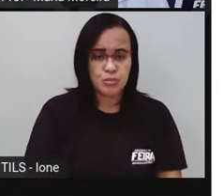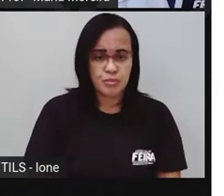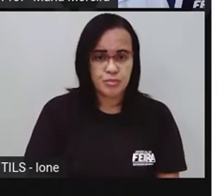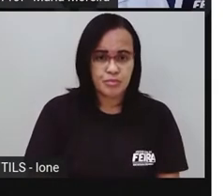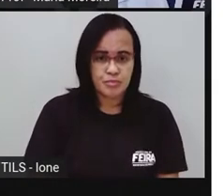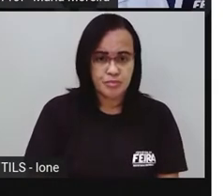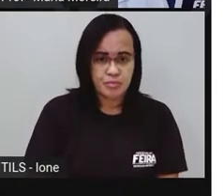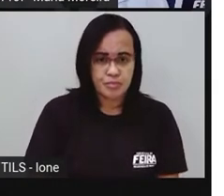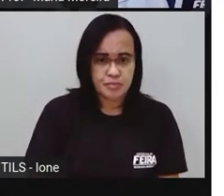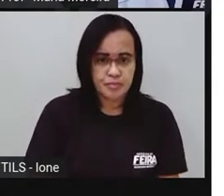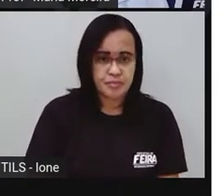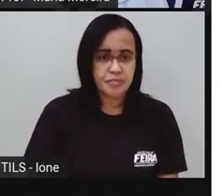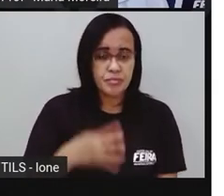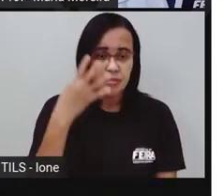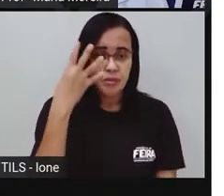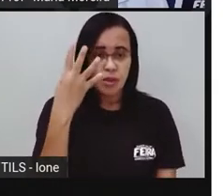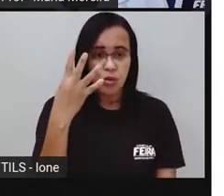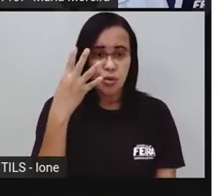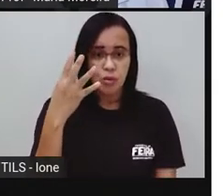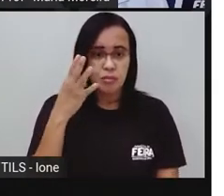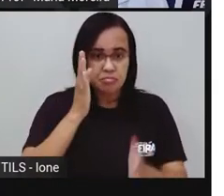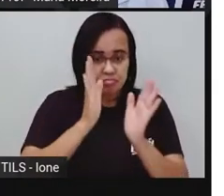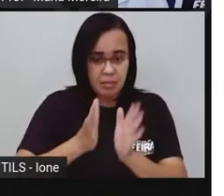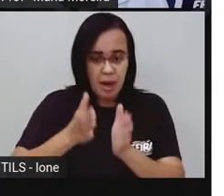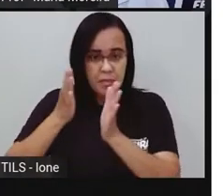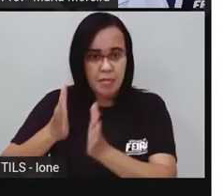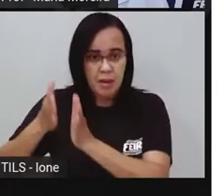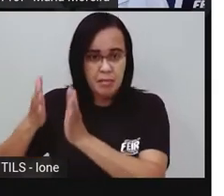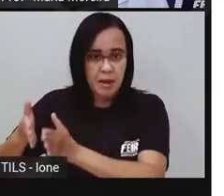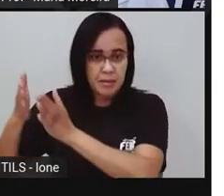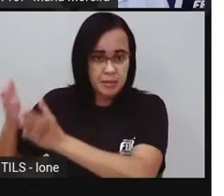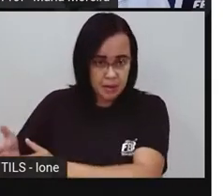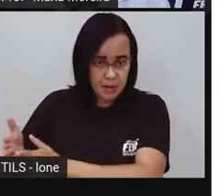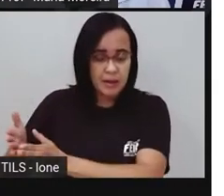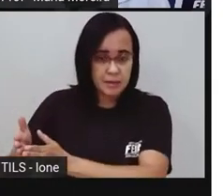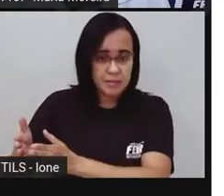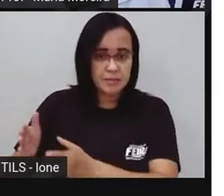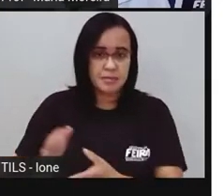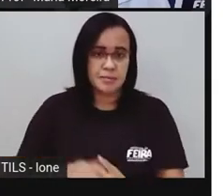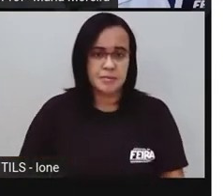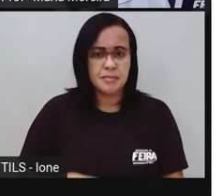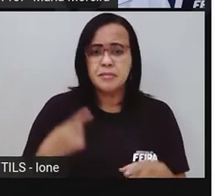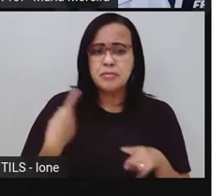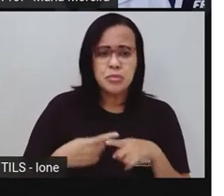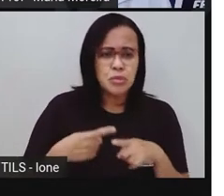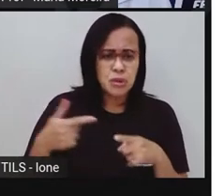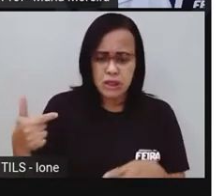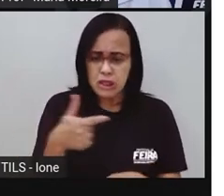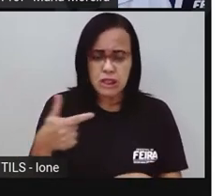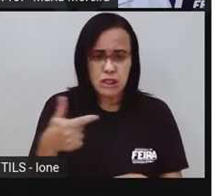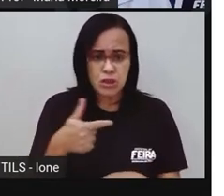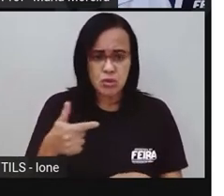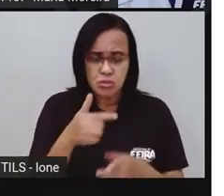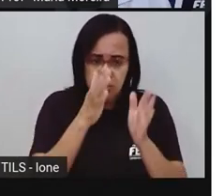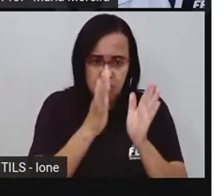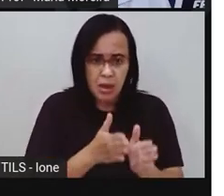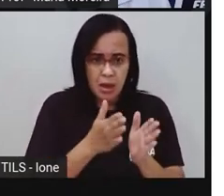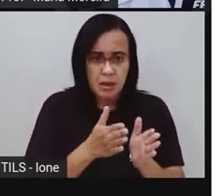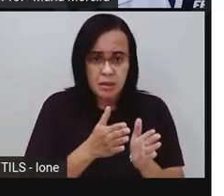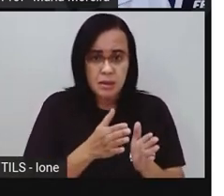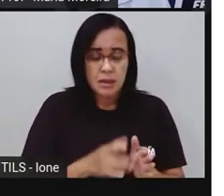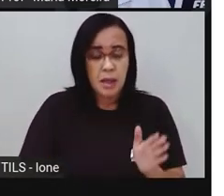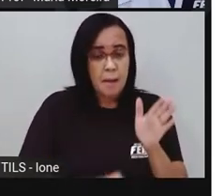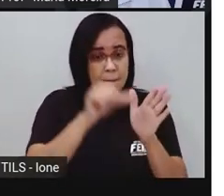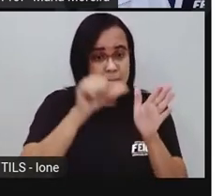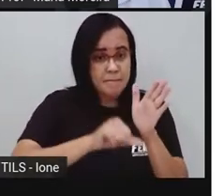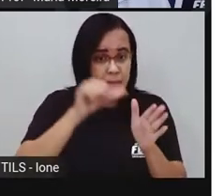o quarta ordem né que está na segunda classe porque segunda classe A primeira classe